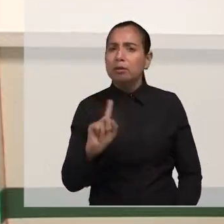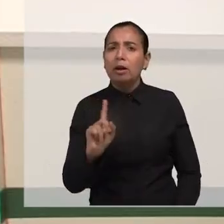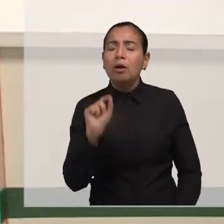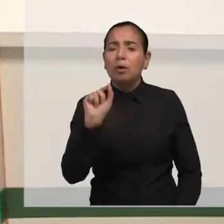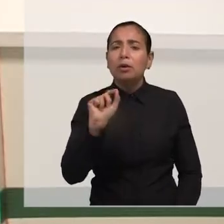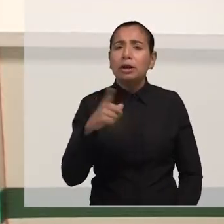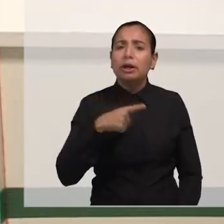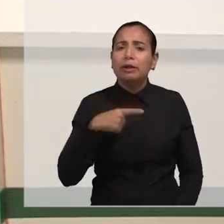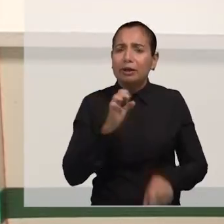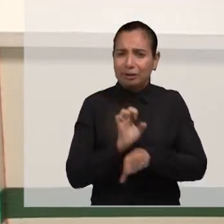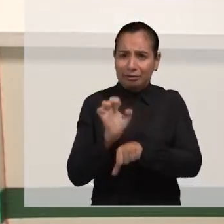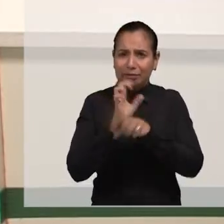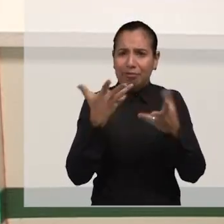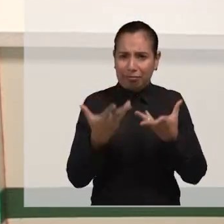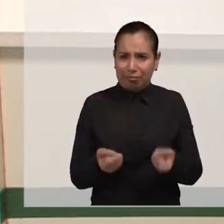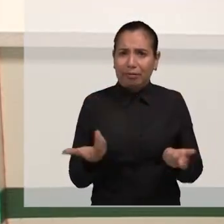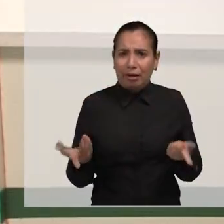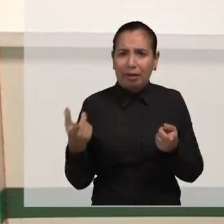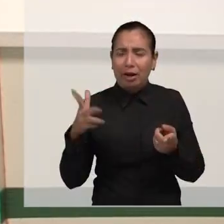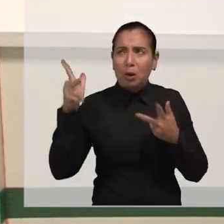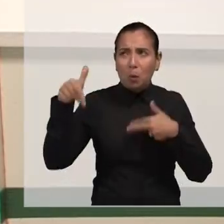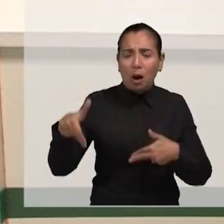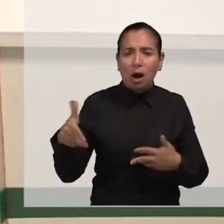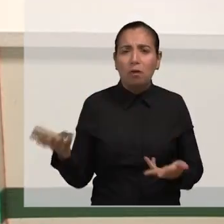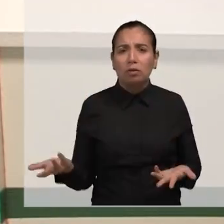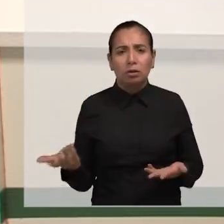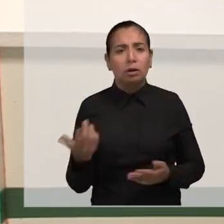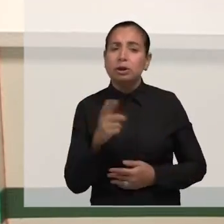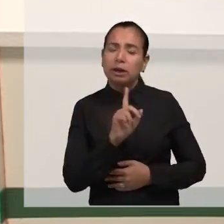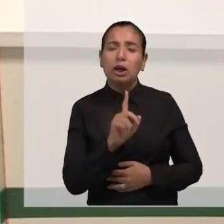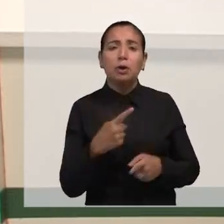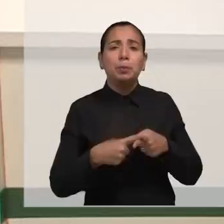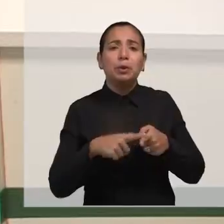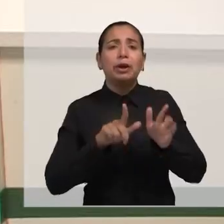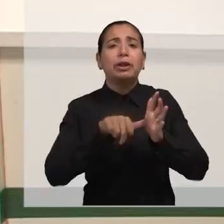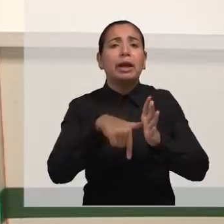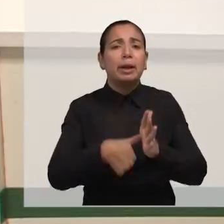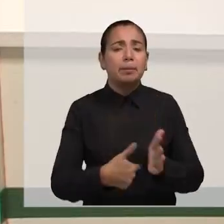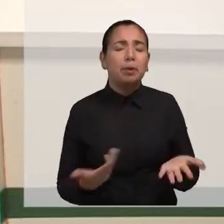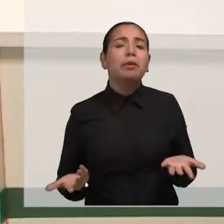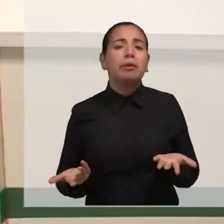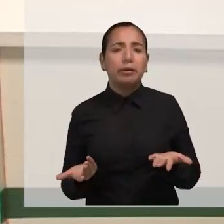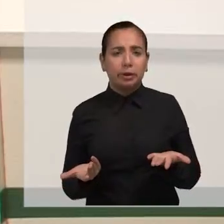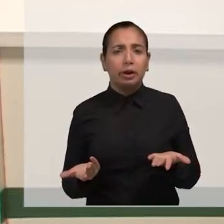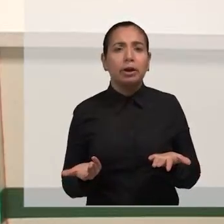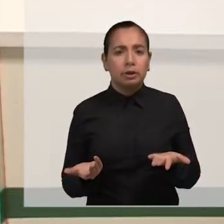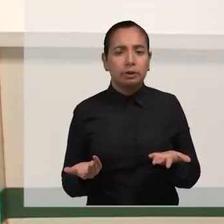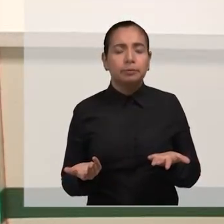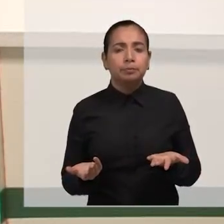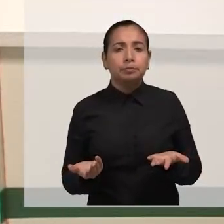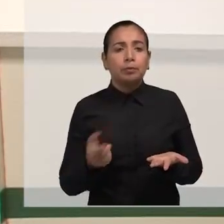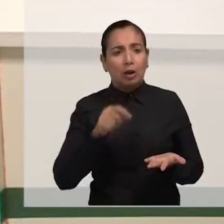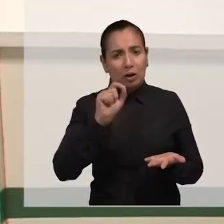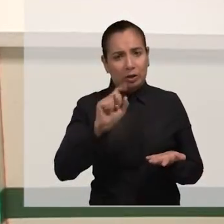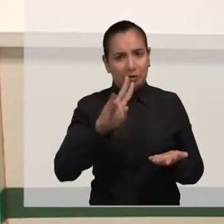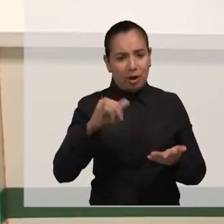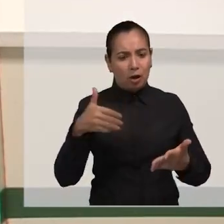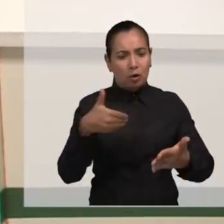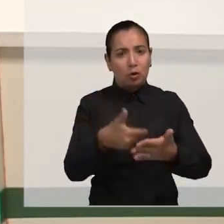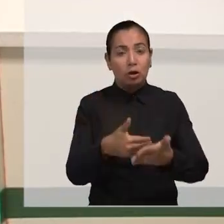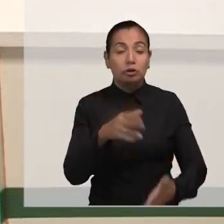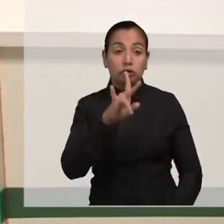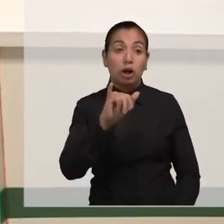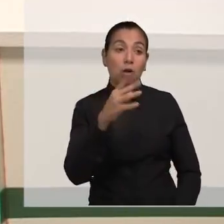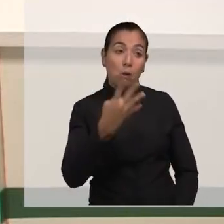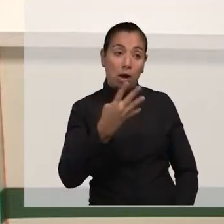chegou a se encontrar com ele na Assembleia Legislativa do Estado do Ceará? Não, eu me encontrei ele lá no Grupo Cidade de Comunicação, lá na Rádio Cidade de Comunicação. Falei com o capitão Wagner, disse, rapaz, Carlos,